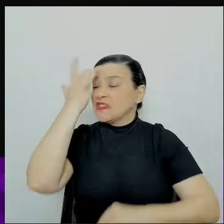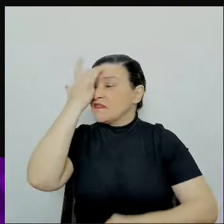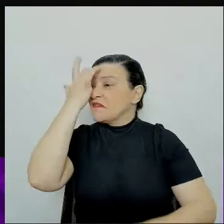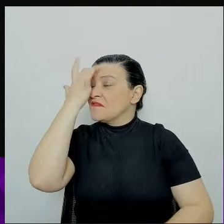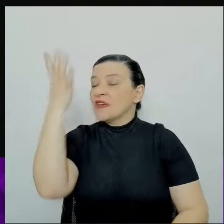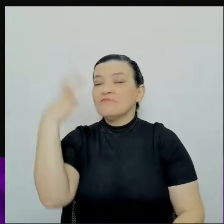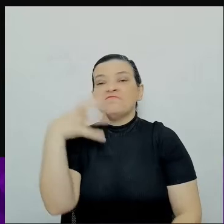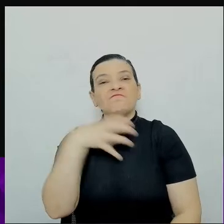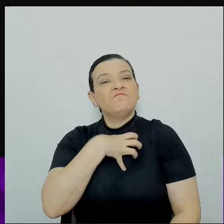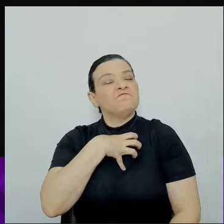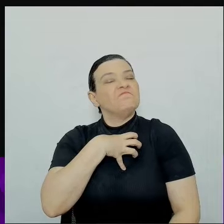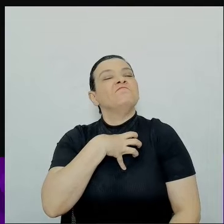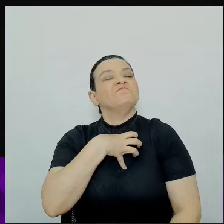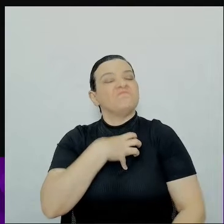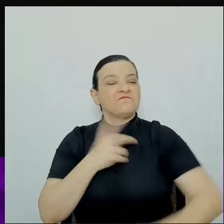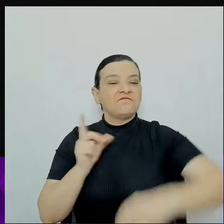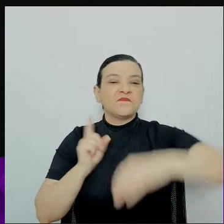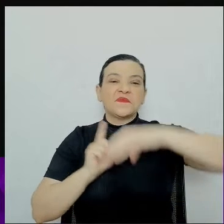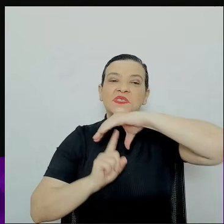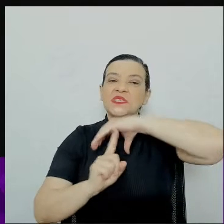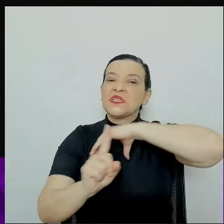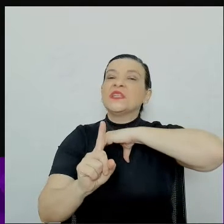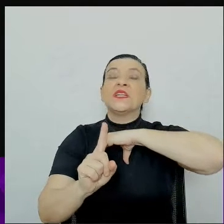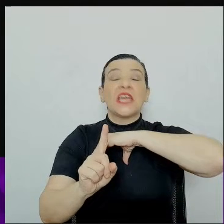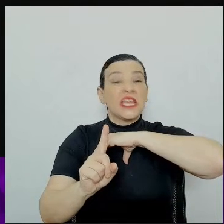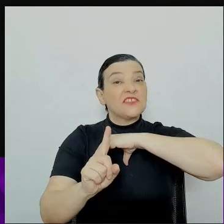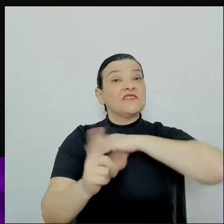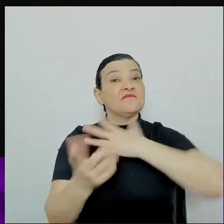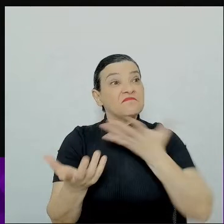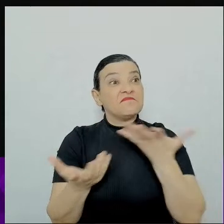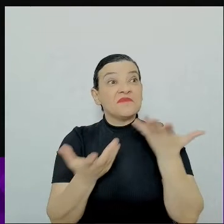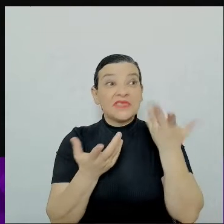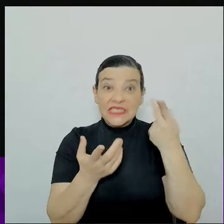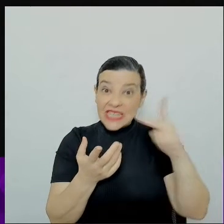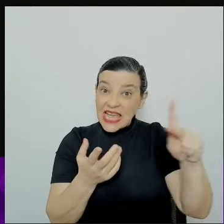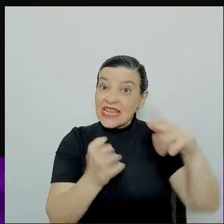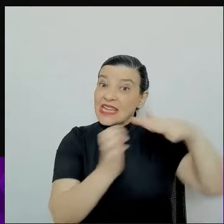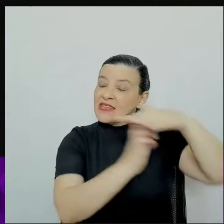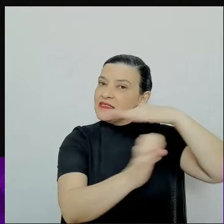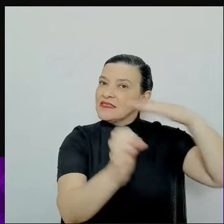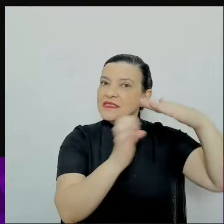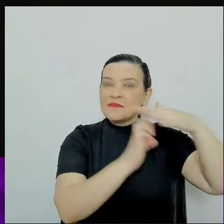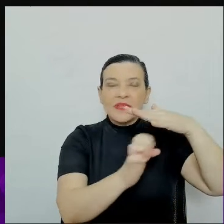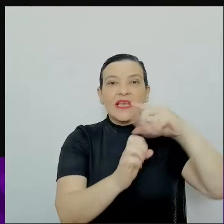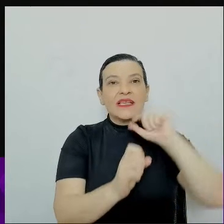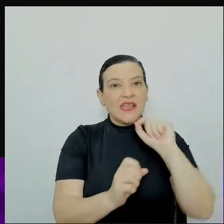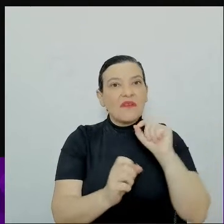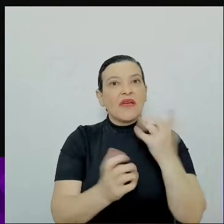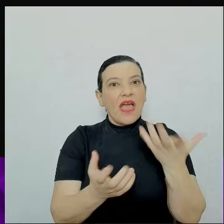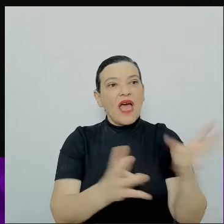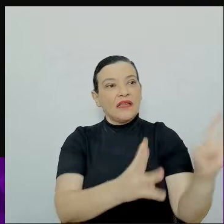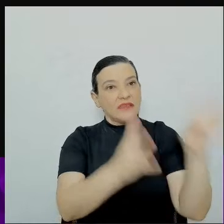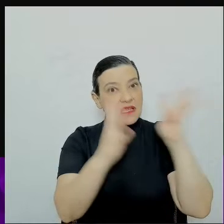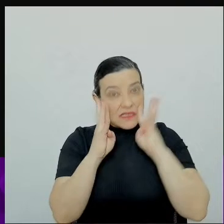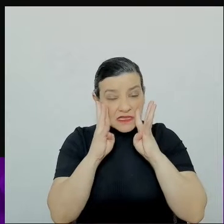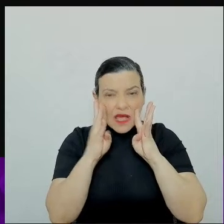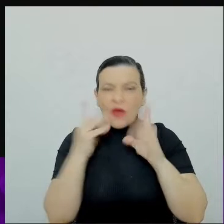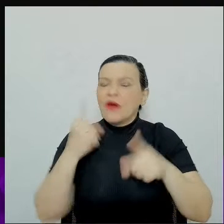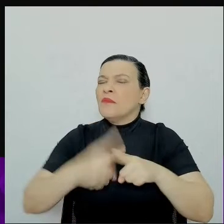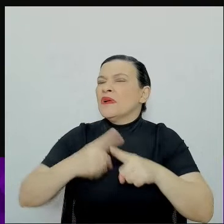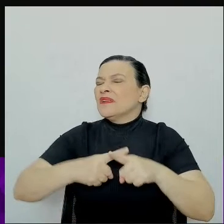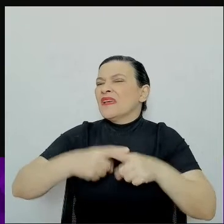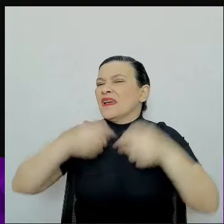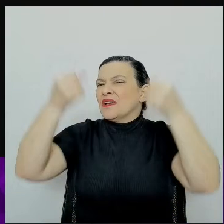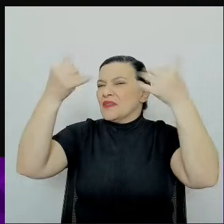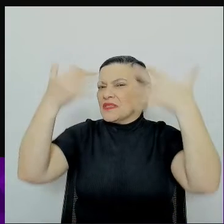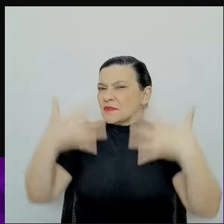cliente muito desejada ali para a própria Adidas. E por que eu falei tudo isso? Por que o